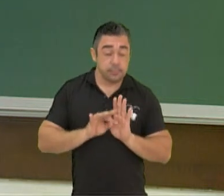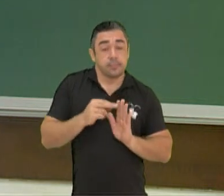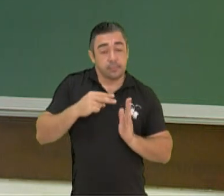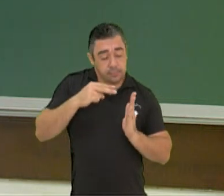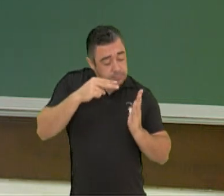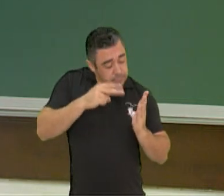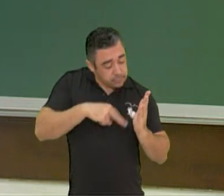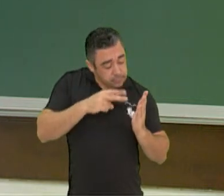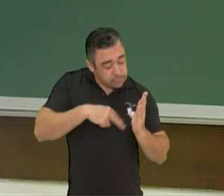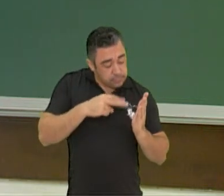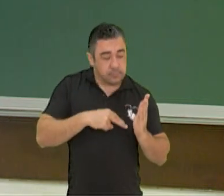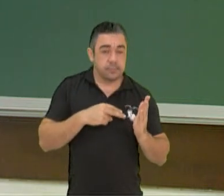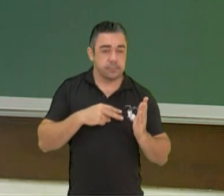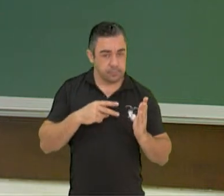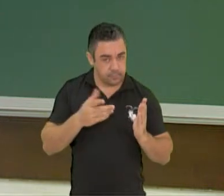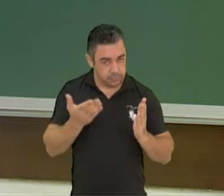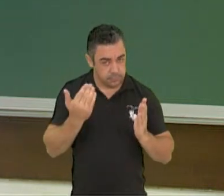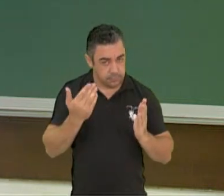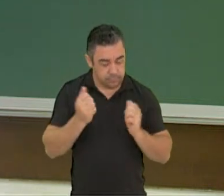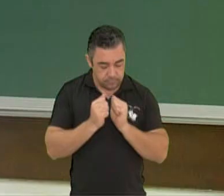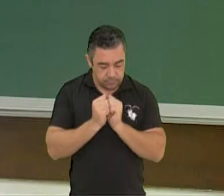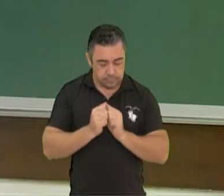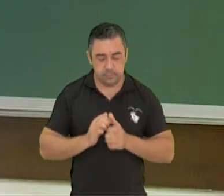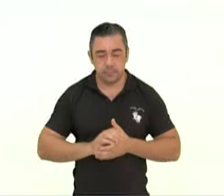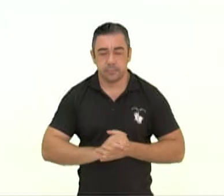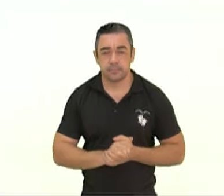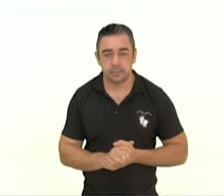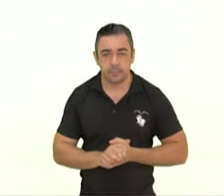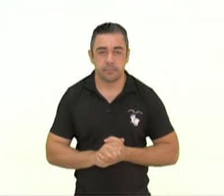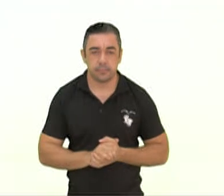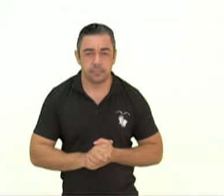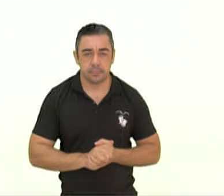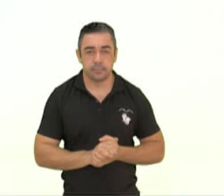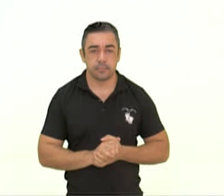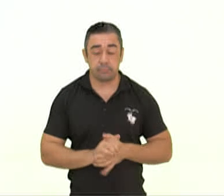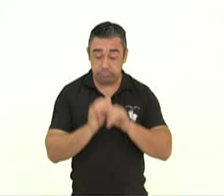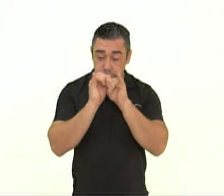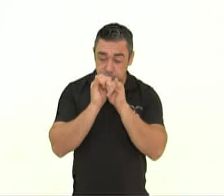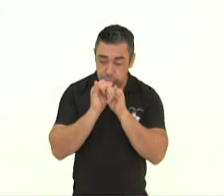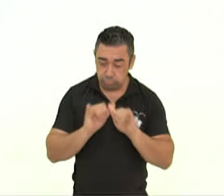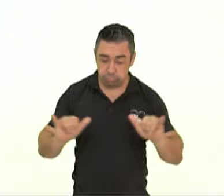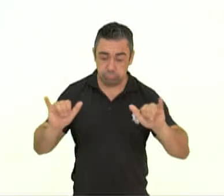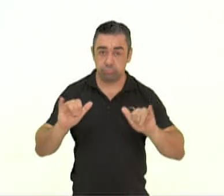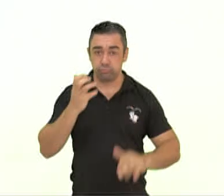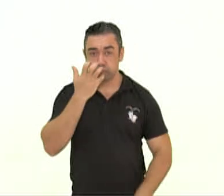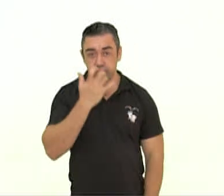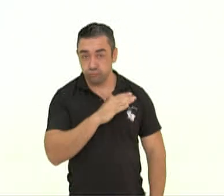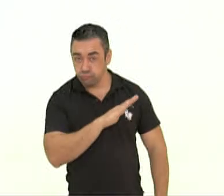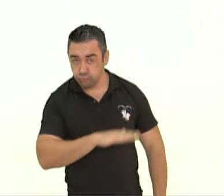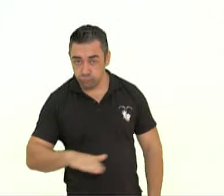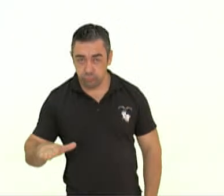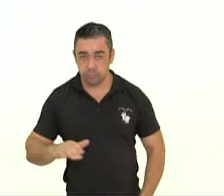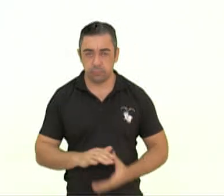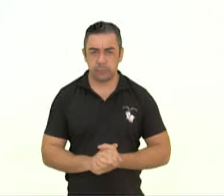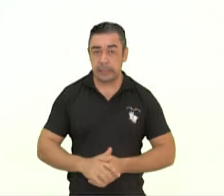nossa leitura. Acompanhe o texto comigo lá. Publicidade infantil.